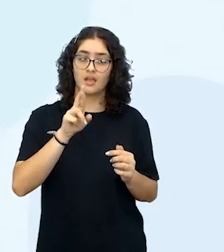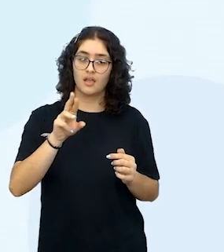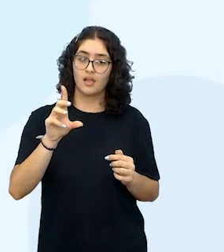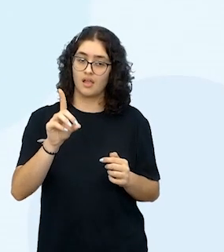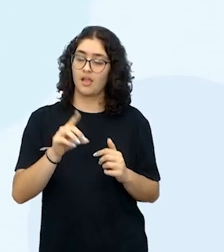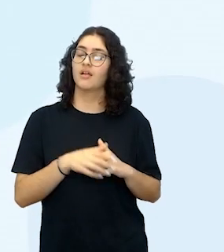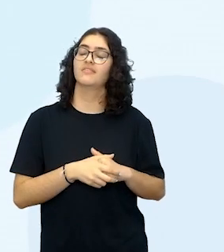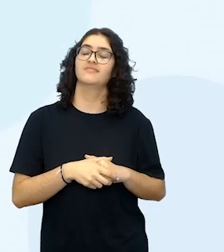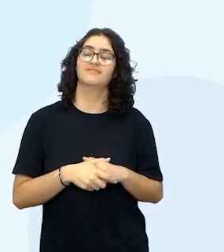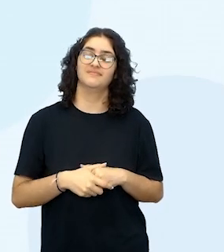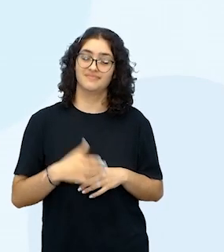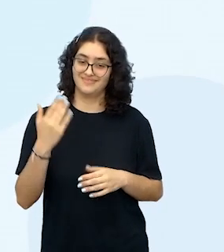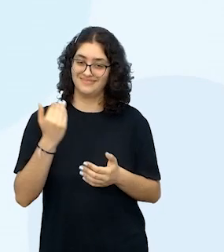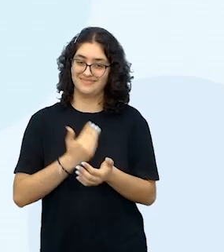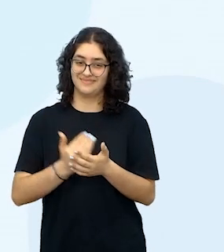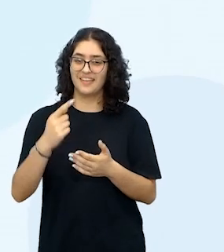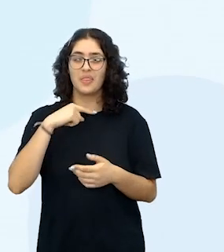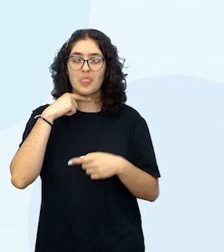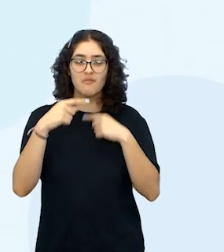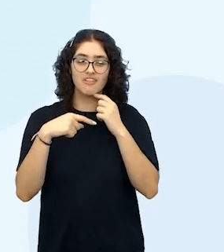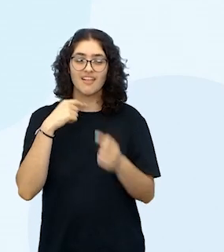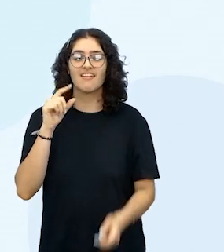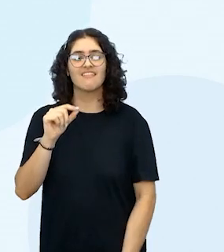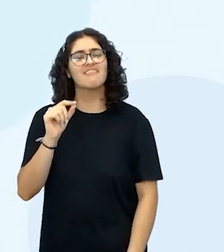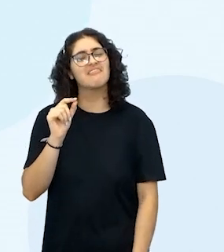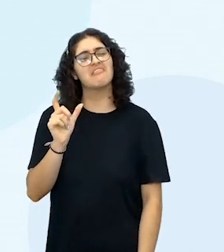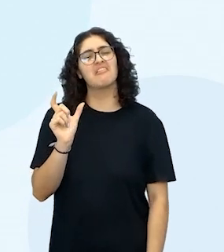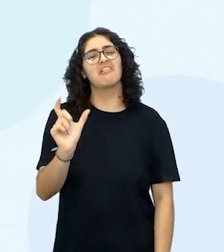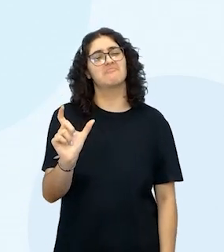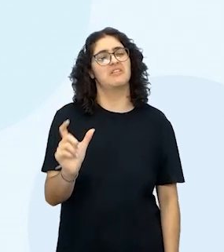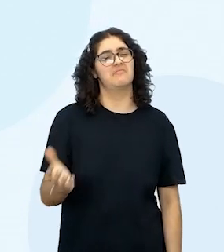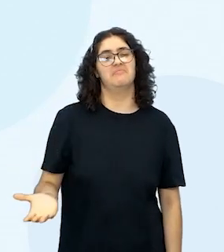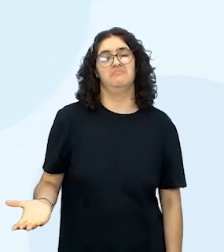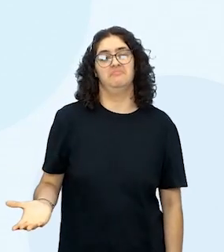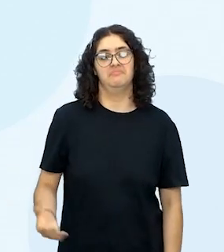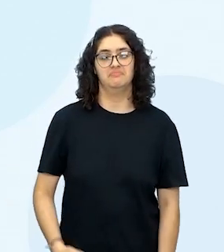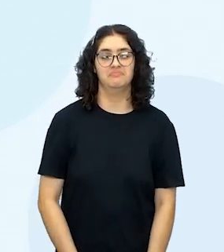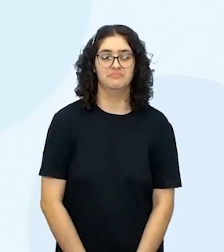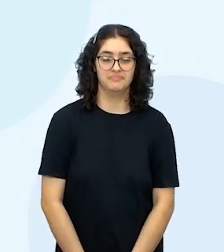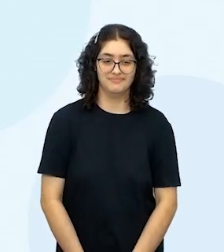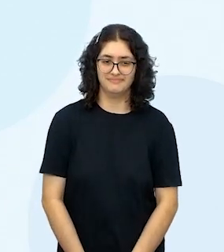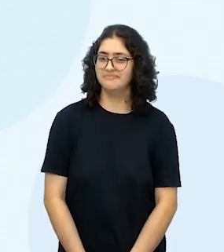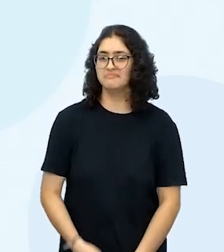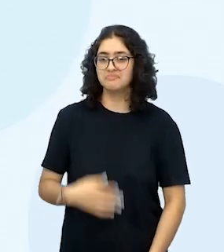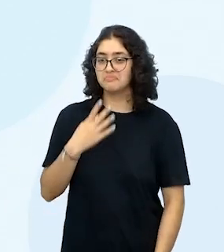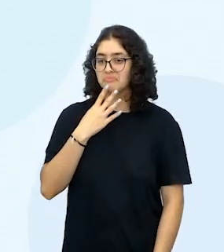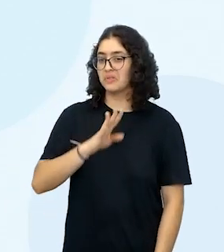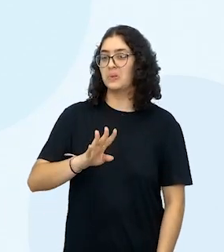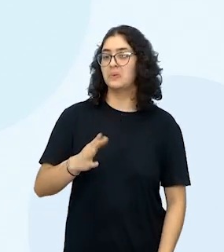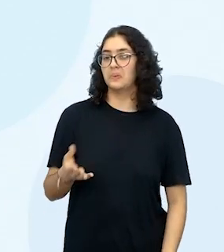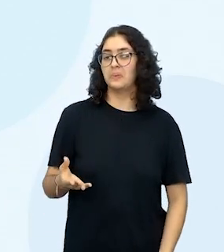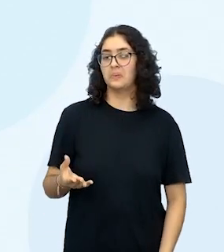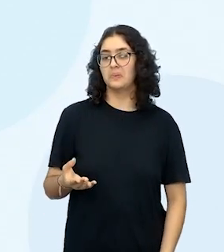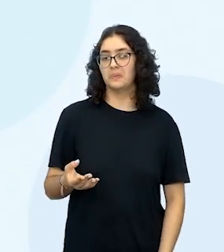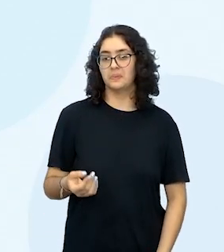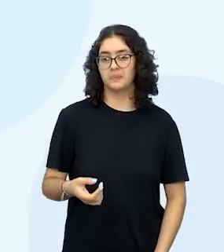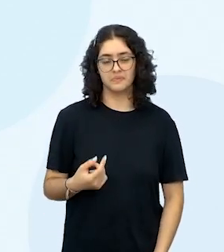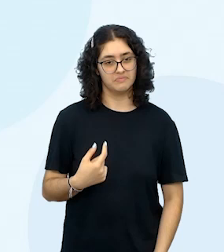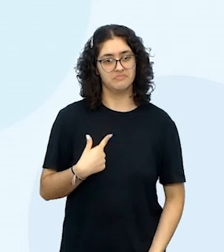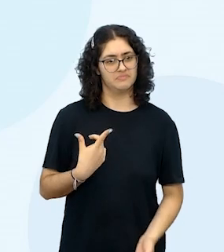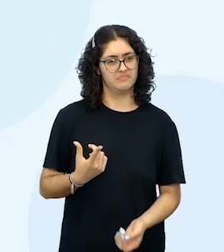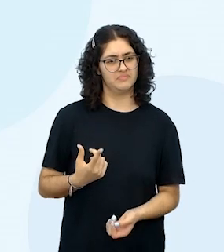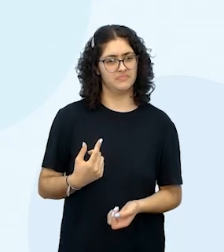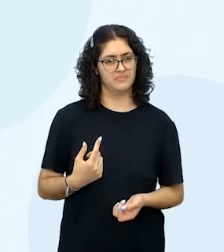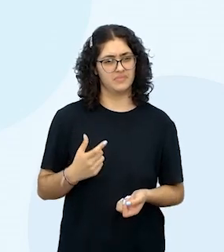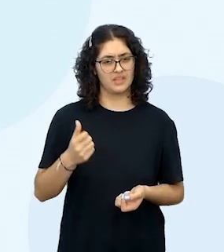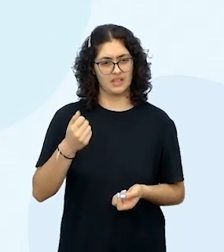boa. Foi logo no início. Mas que sigla é essa? O que é isso? A educação. Sigla que Tanta você sigla. trabalha, Meu Deus. com uma